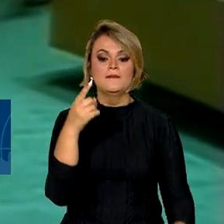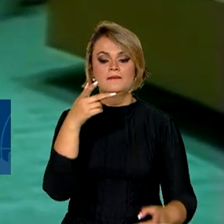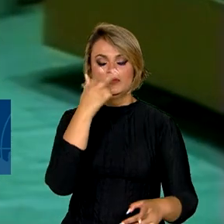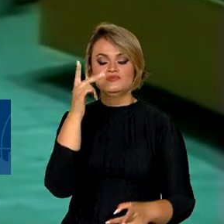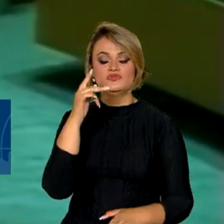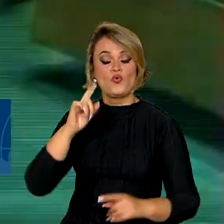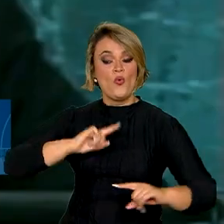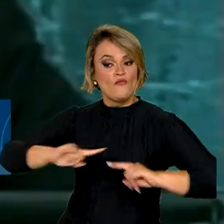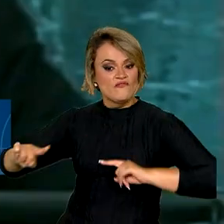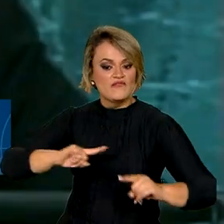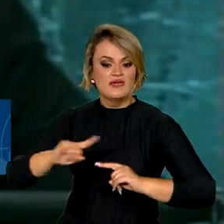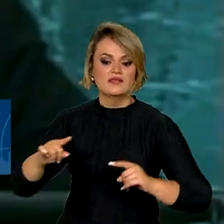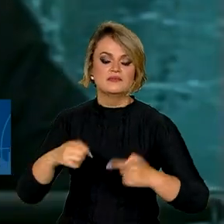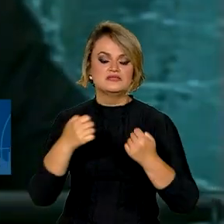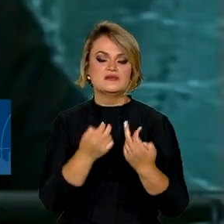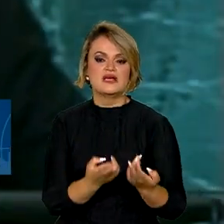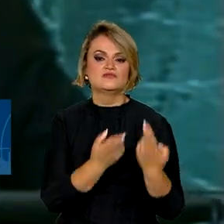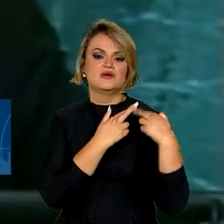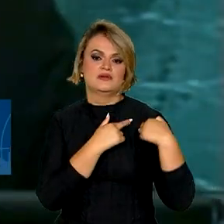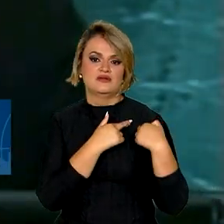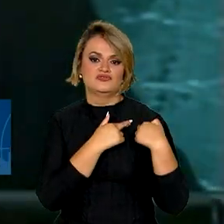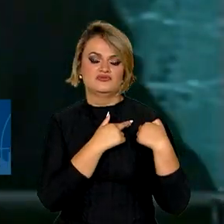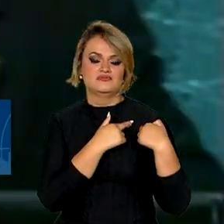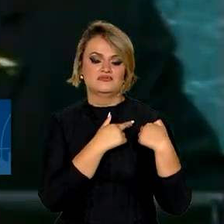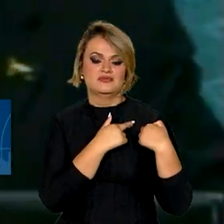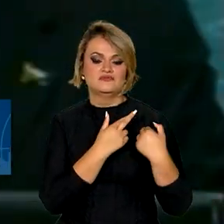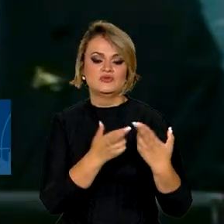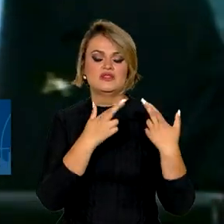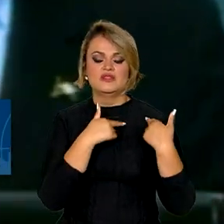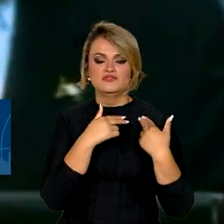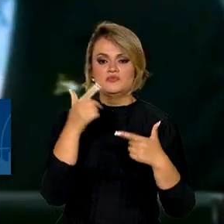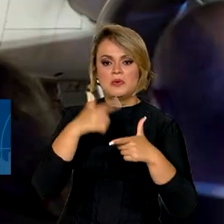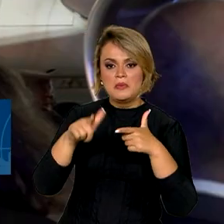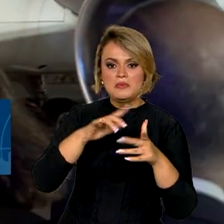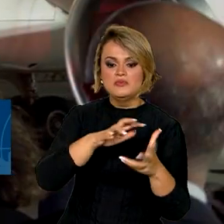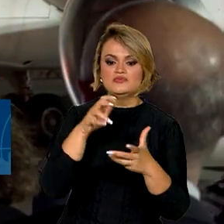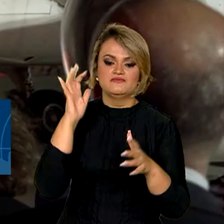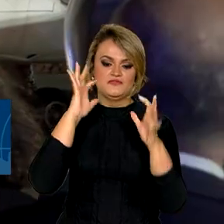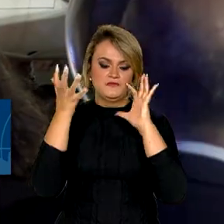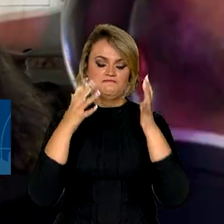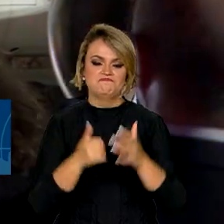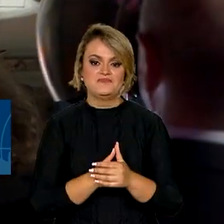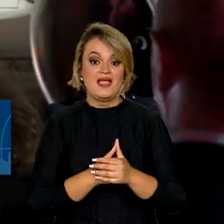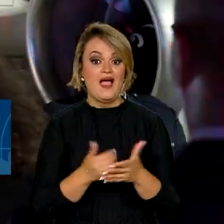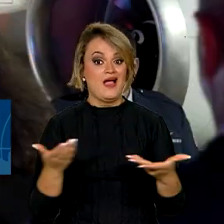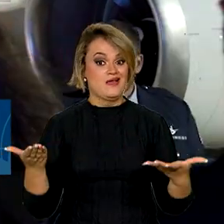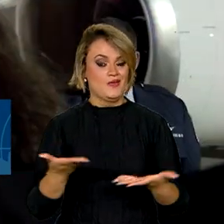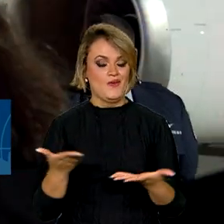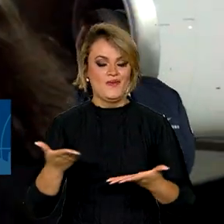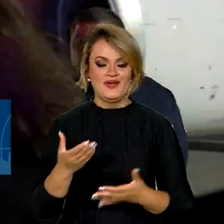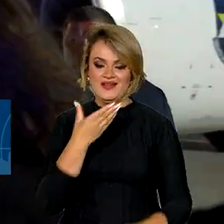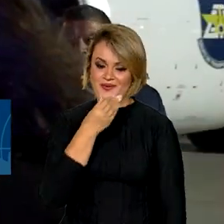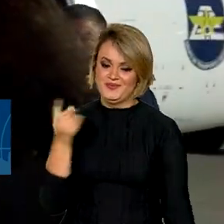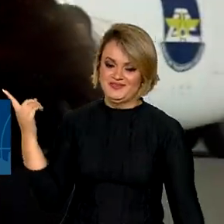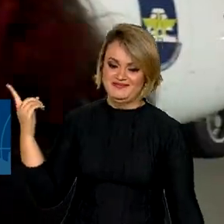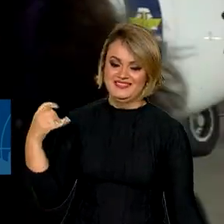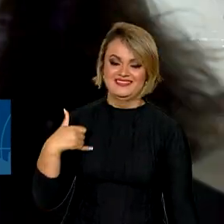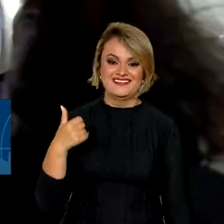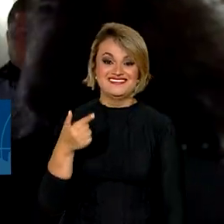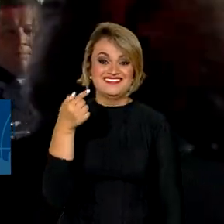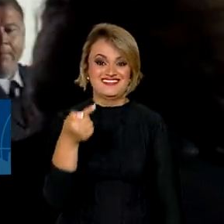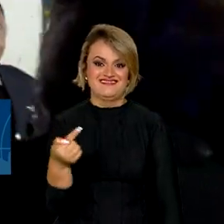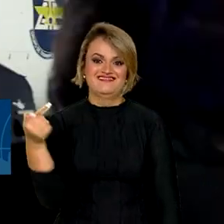assumir a responsabilidade de enfrentar a desordem mundial. Agora, aquele senhor de